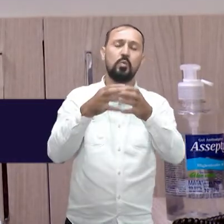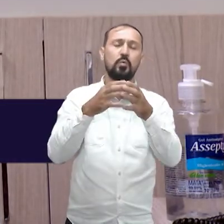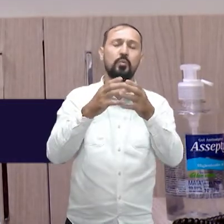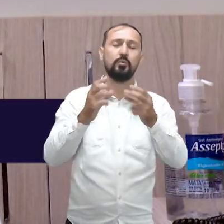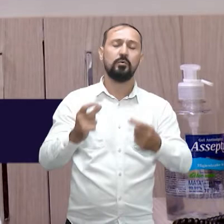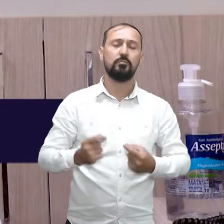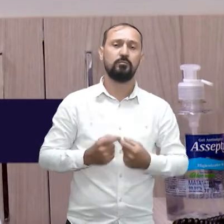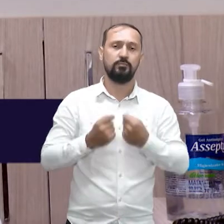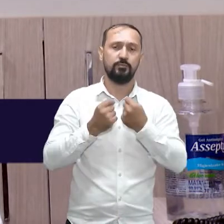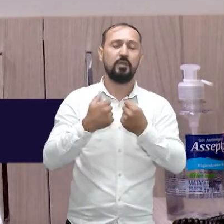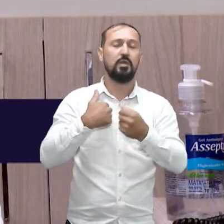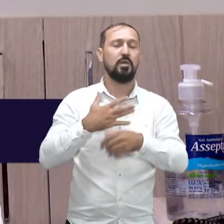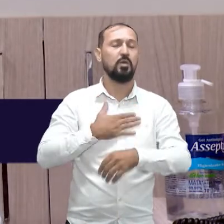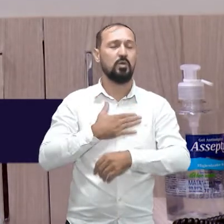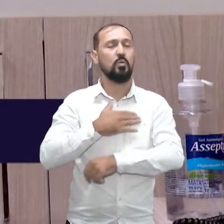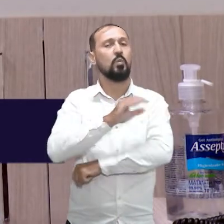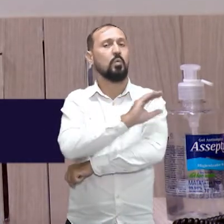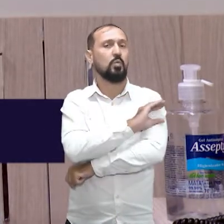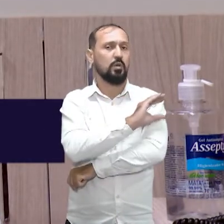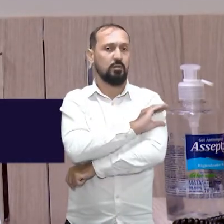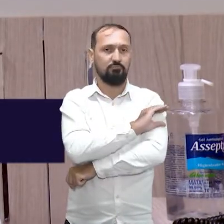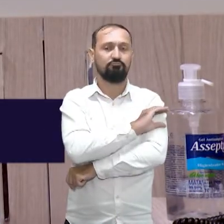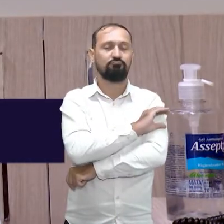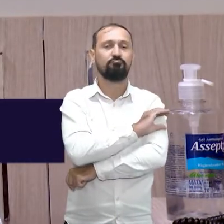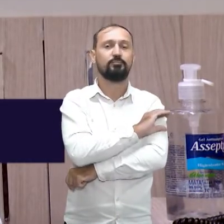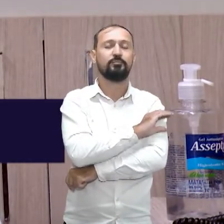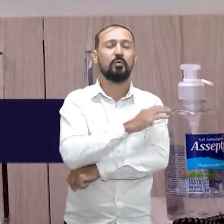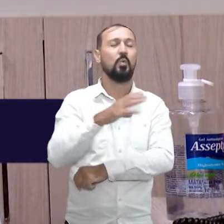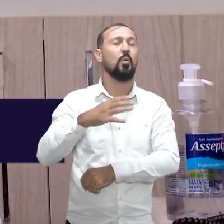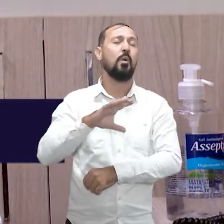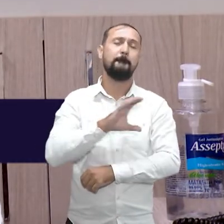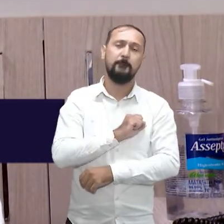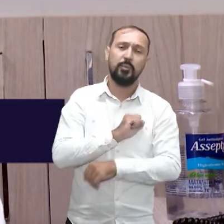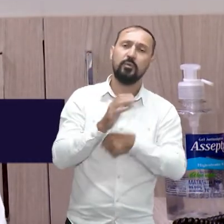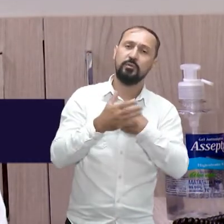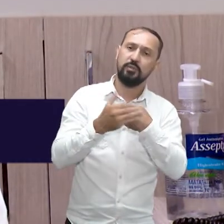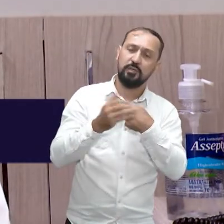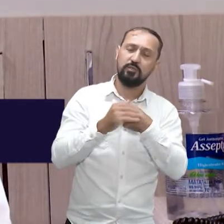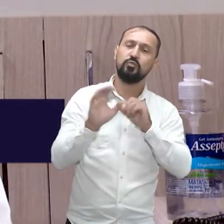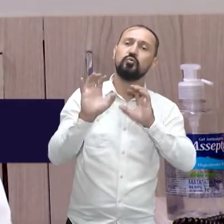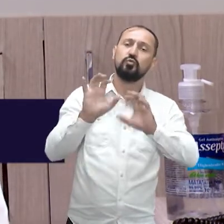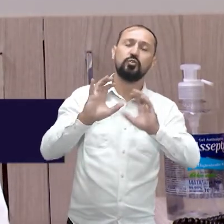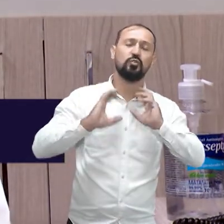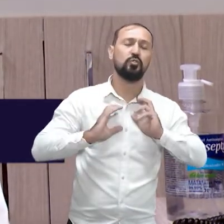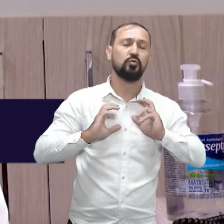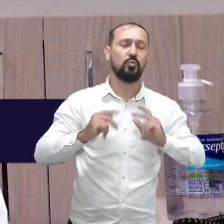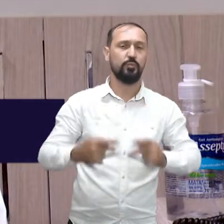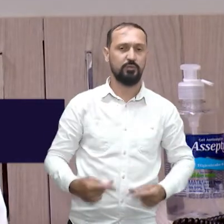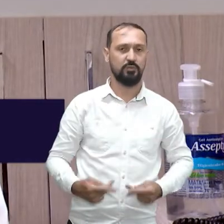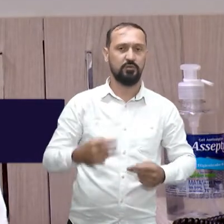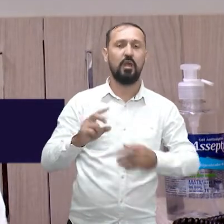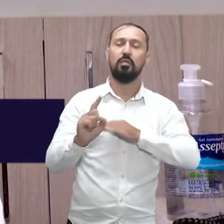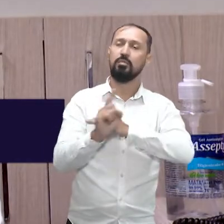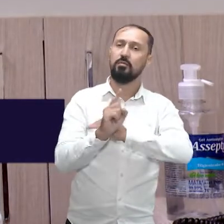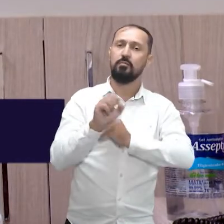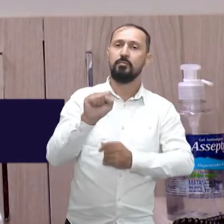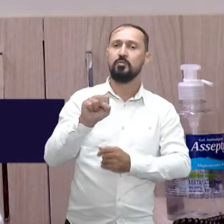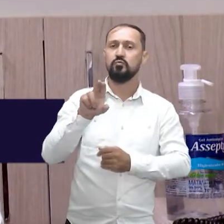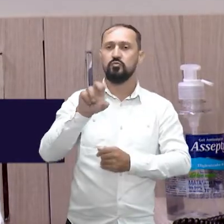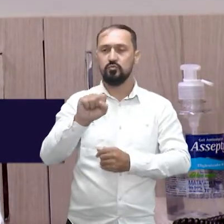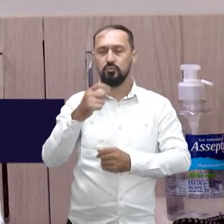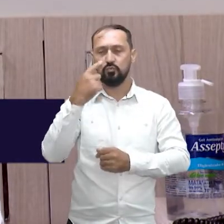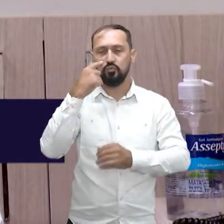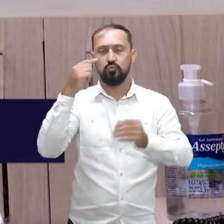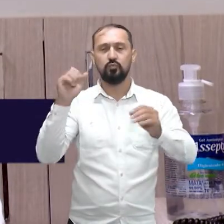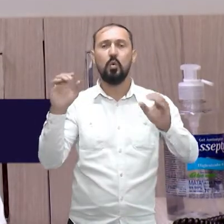paciente de braços abertos, com equipe de oncologia, no qual eu coordeno, com muita amor e carinho, de forma humanizada,